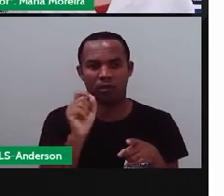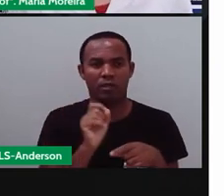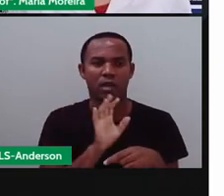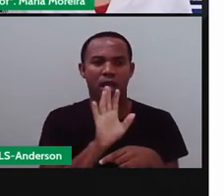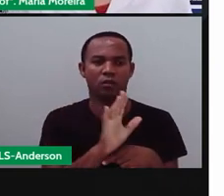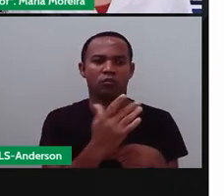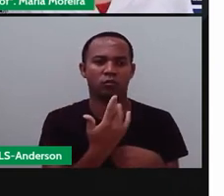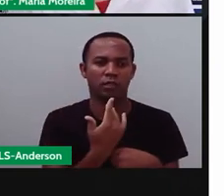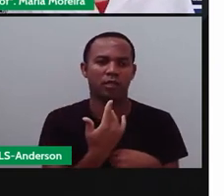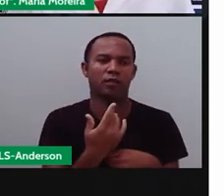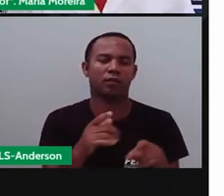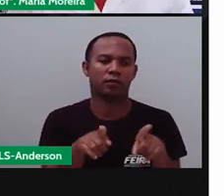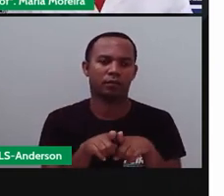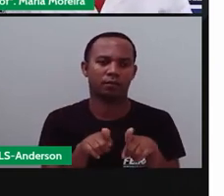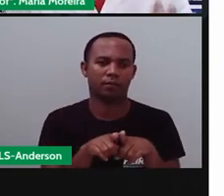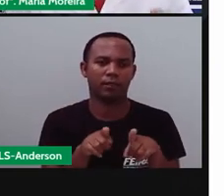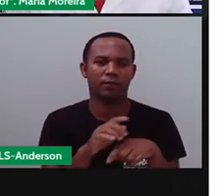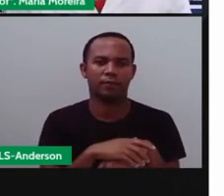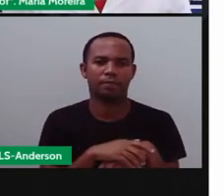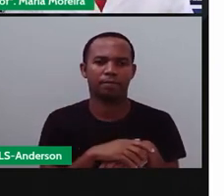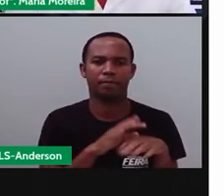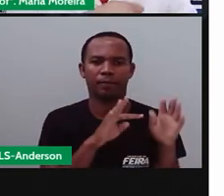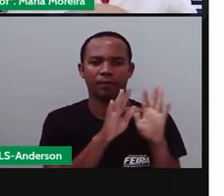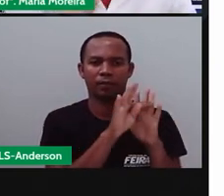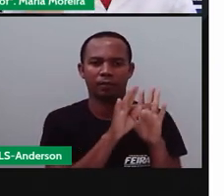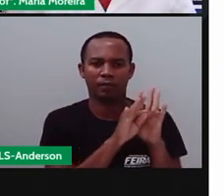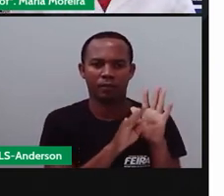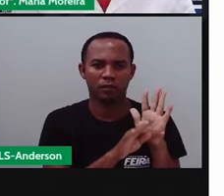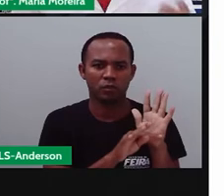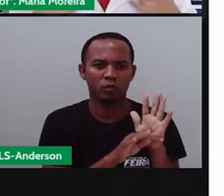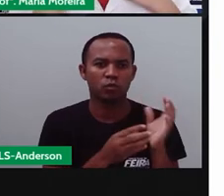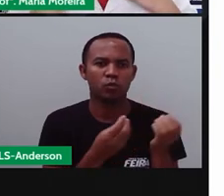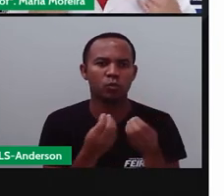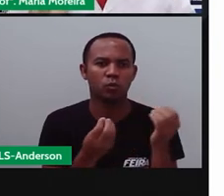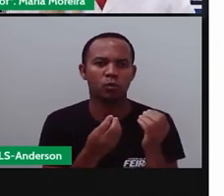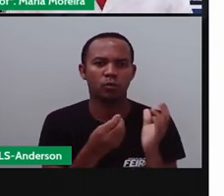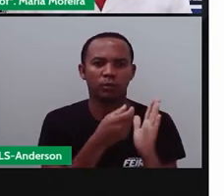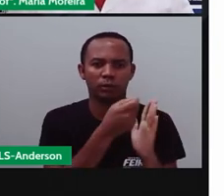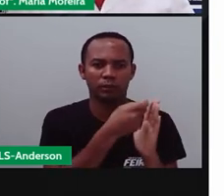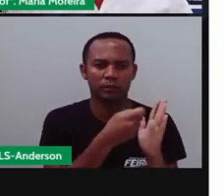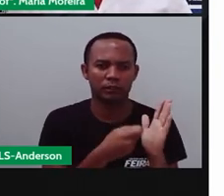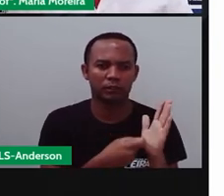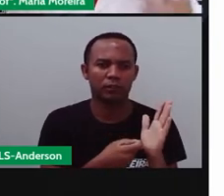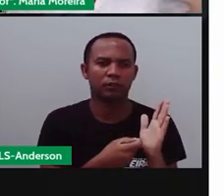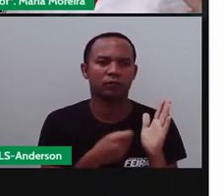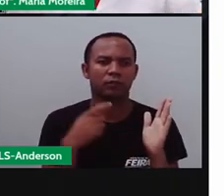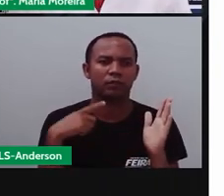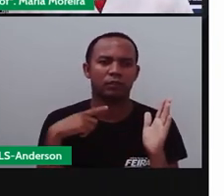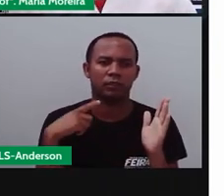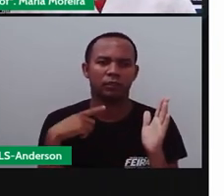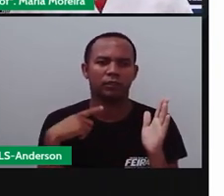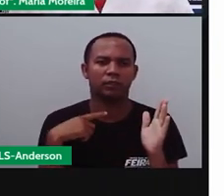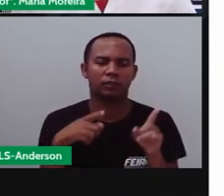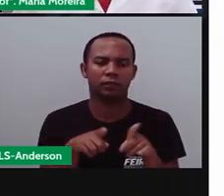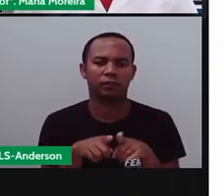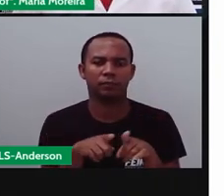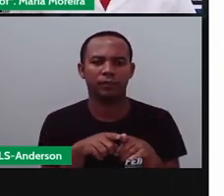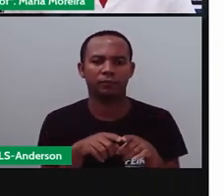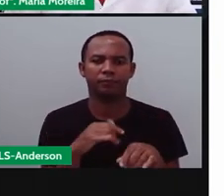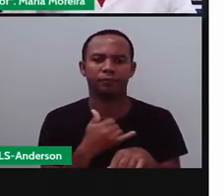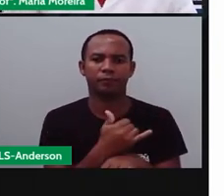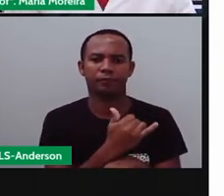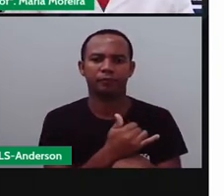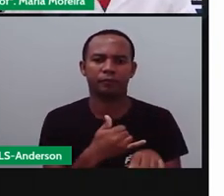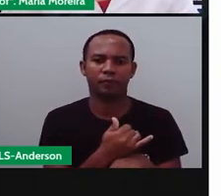ajudar em caso de dúvida. Então, existe o texto instrucional, que ele é escrito, e existe o oral, que é quando a gente chega aqui no próprio YouTube e pergunta,